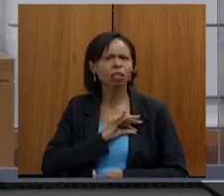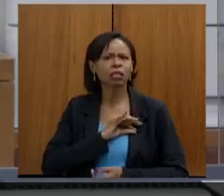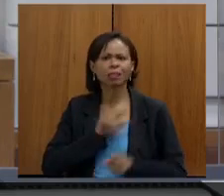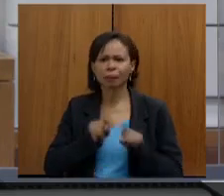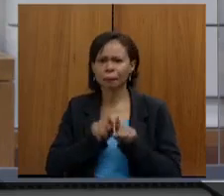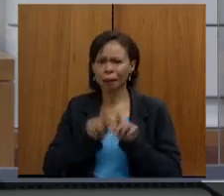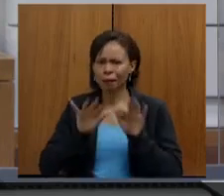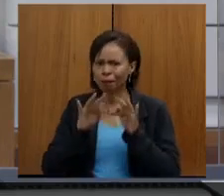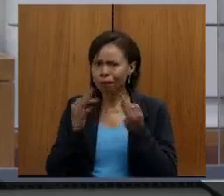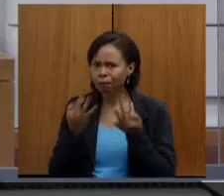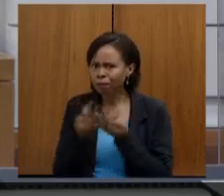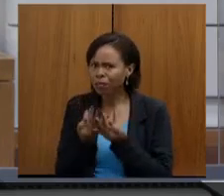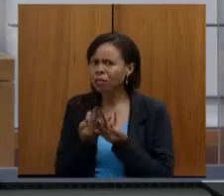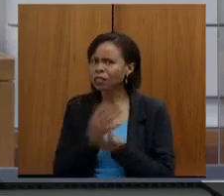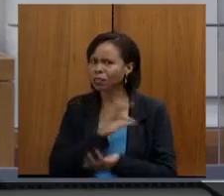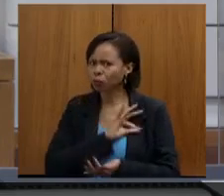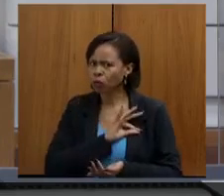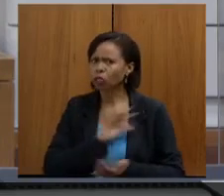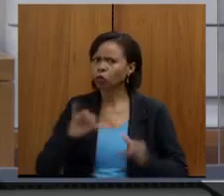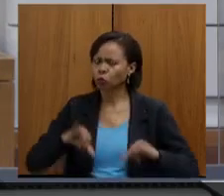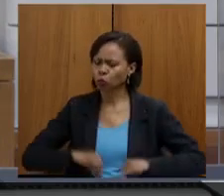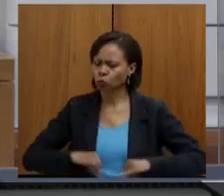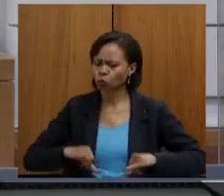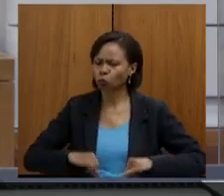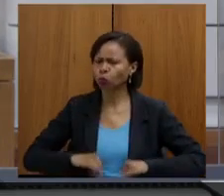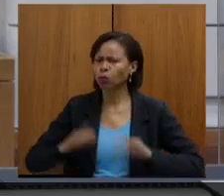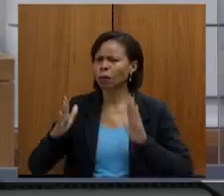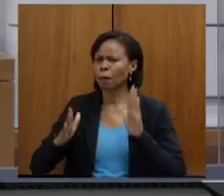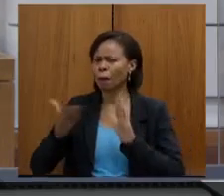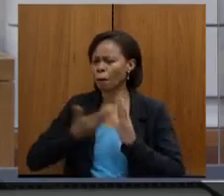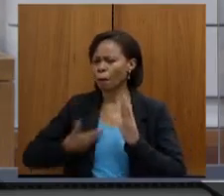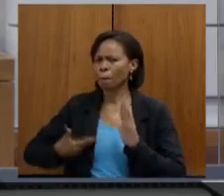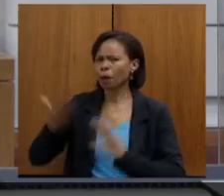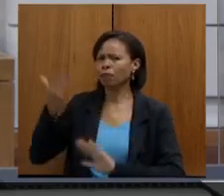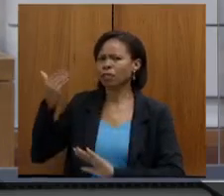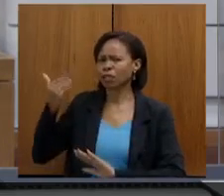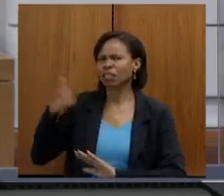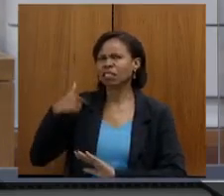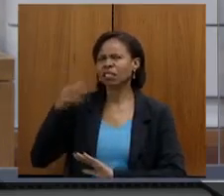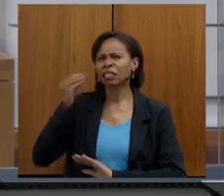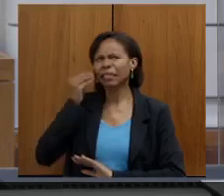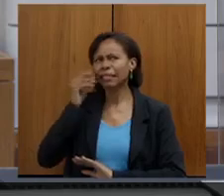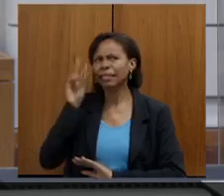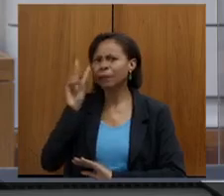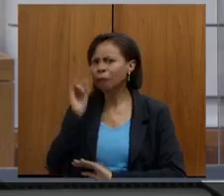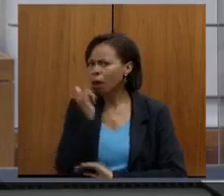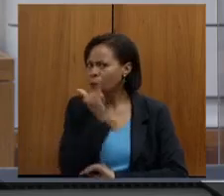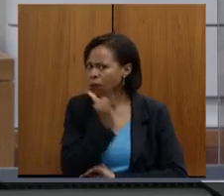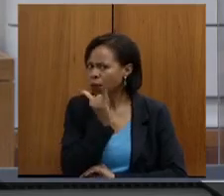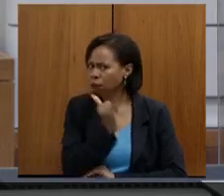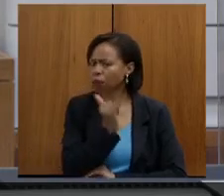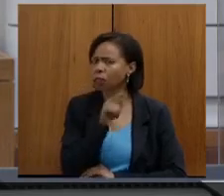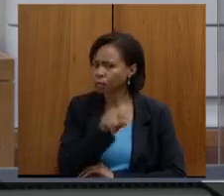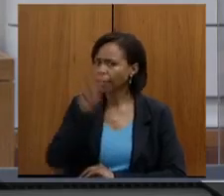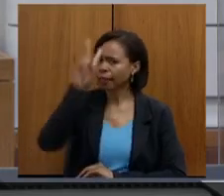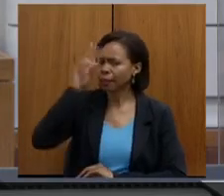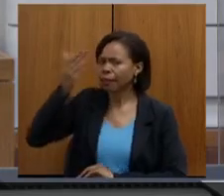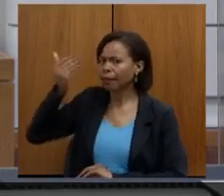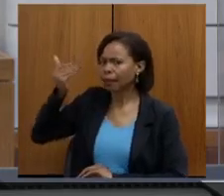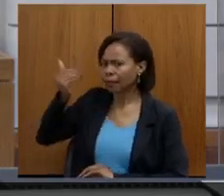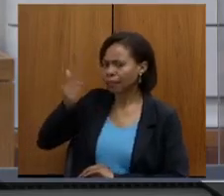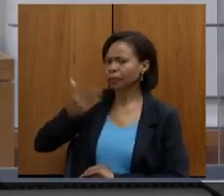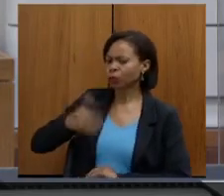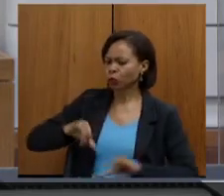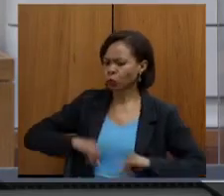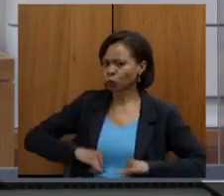dos policiais no governo passado eu tô tentando fazer o Rodrigues lembrar o nosso sofrimento Então já